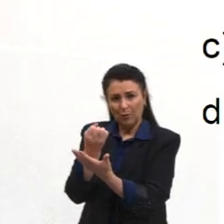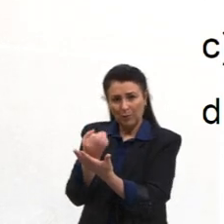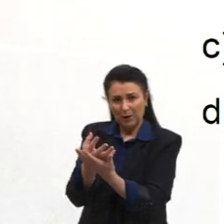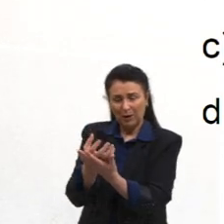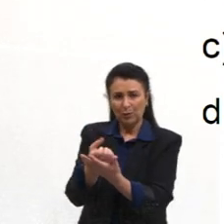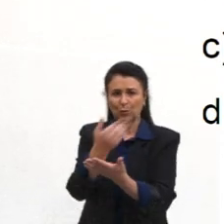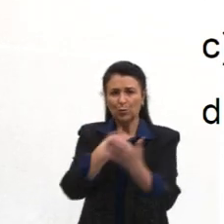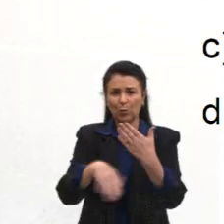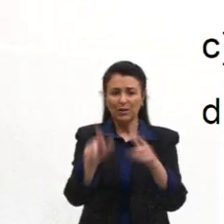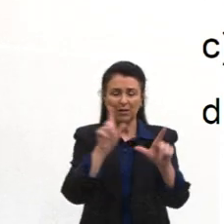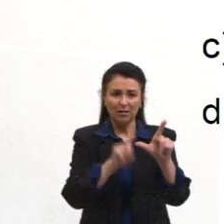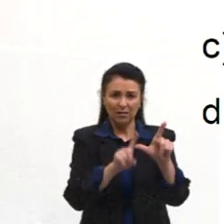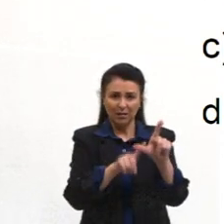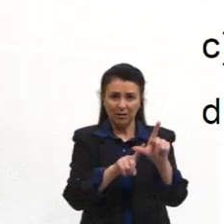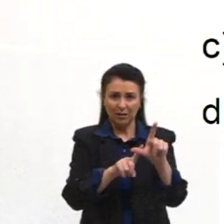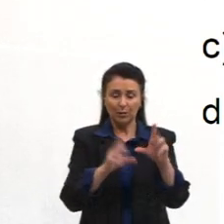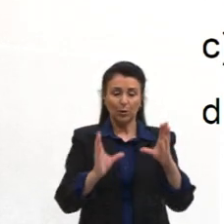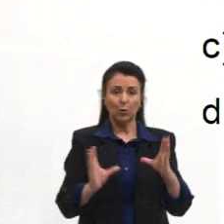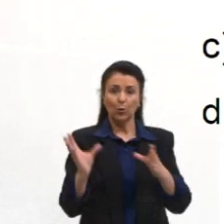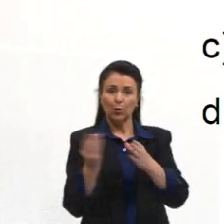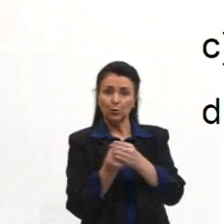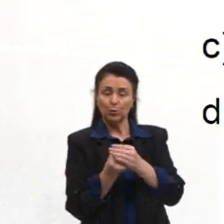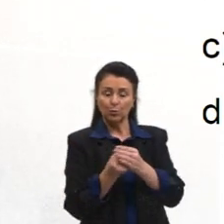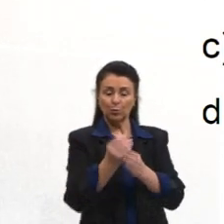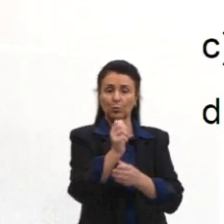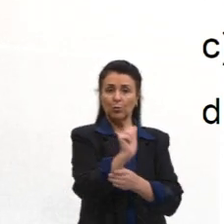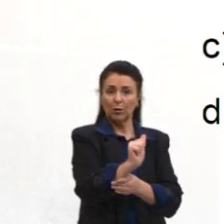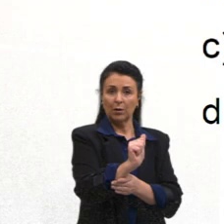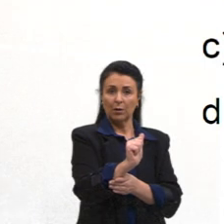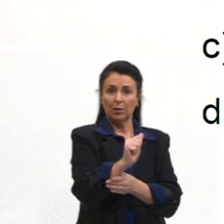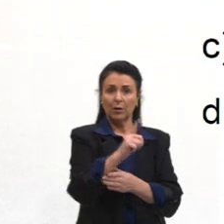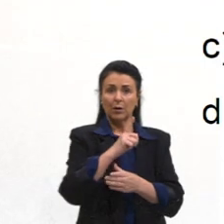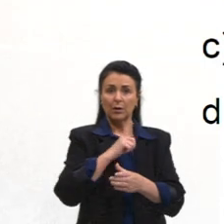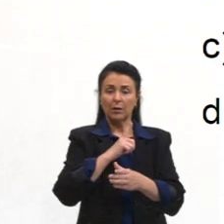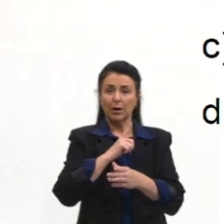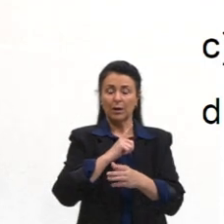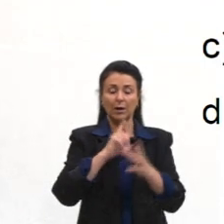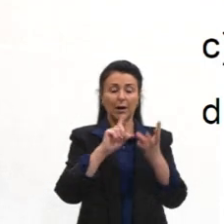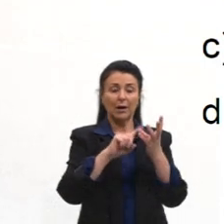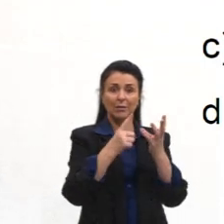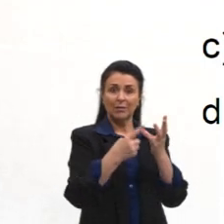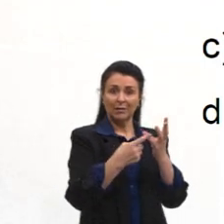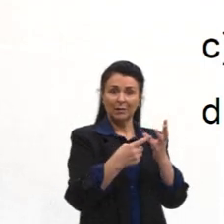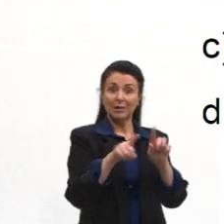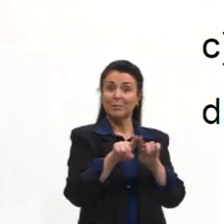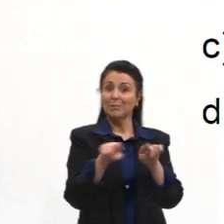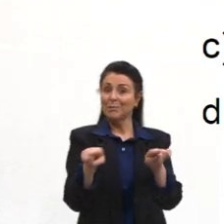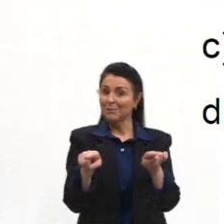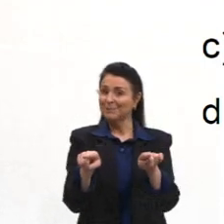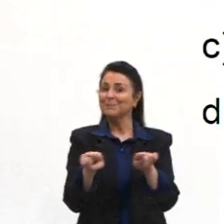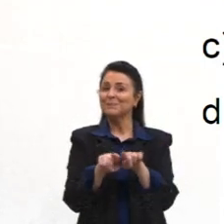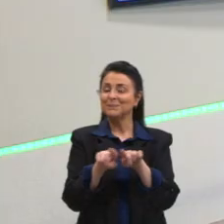então para o conjunto A nós temos nós temos tanto as vogais Quantas consoantes isso é o conjunto ahn